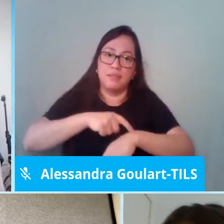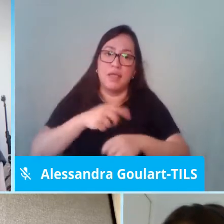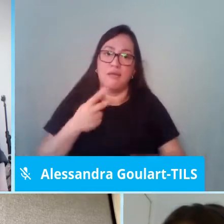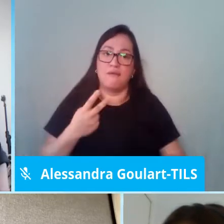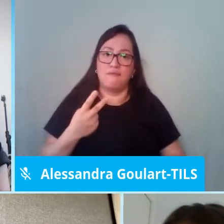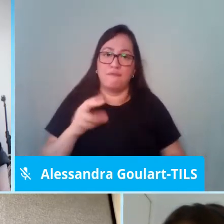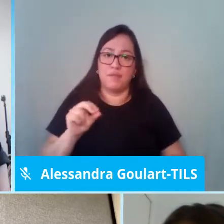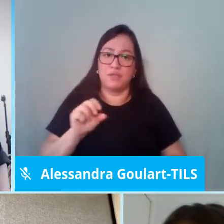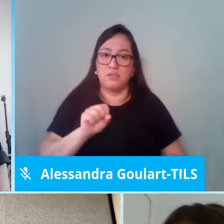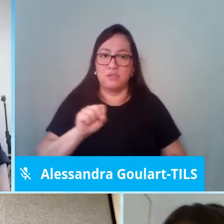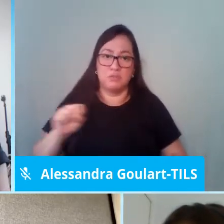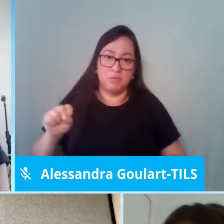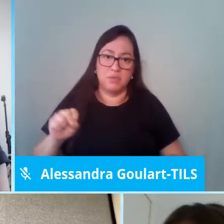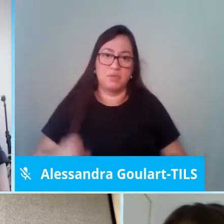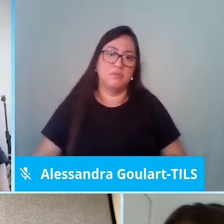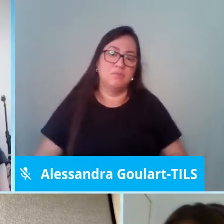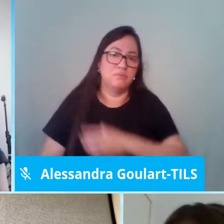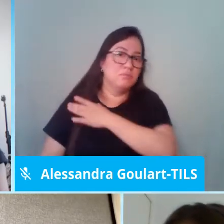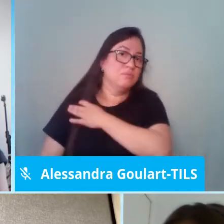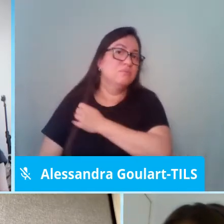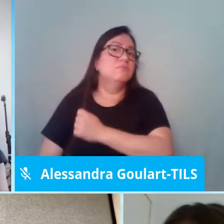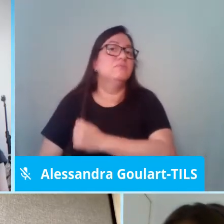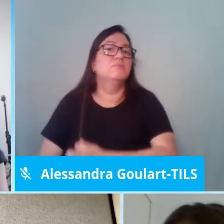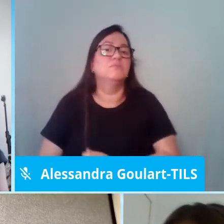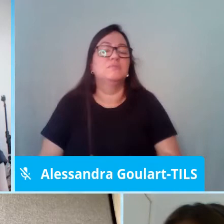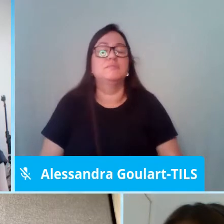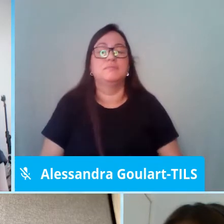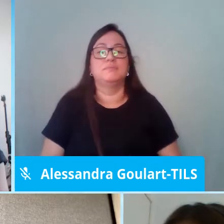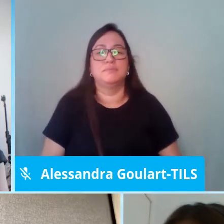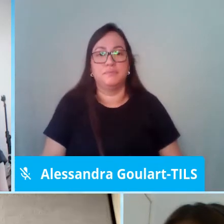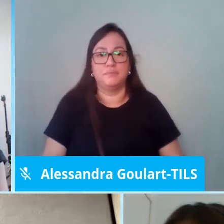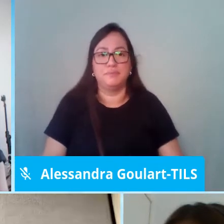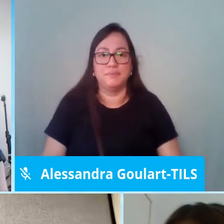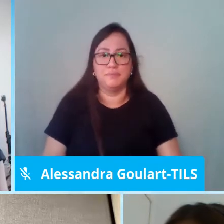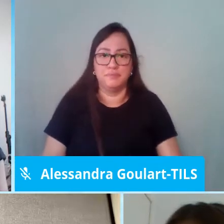semana. Seria isso, dessa dúvida.